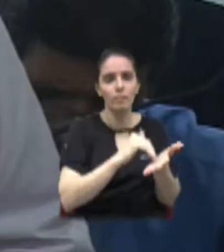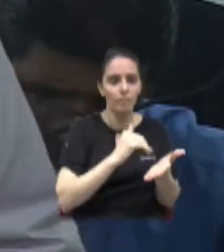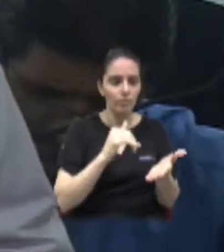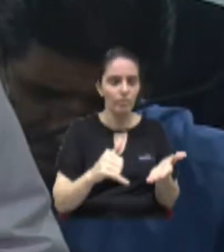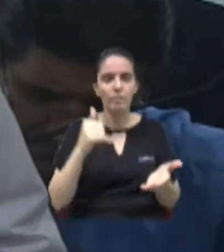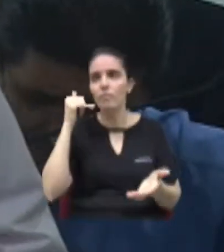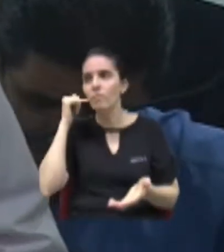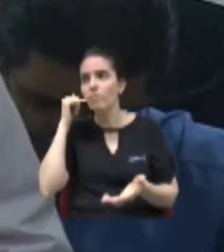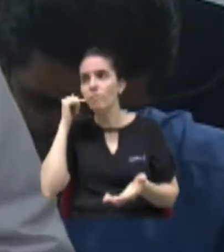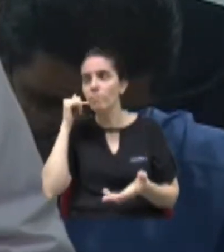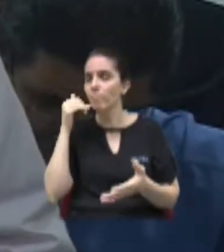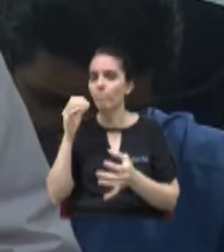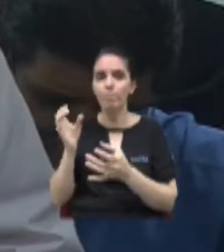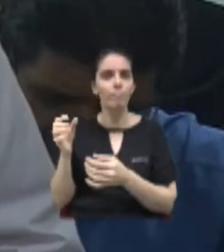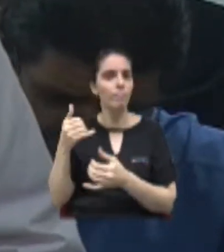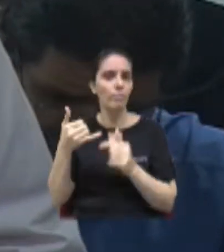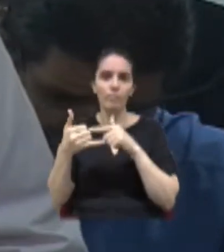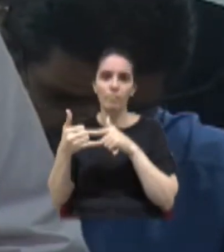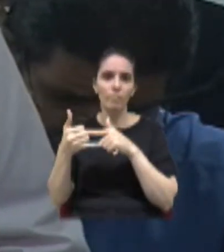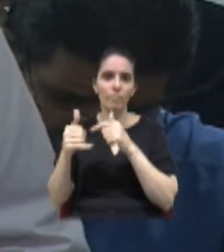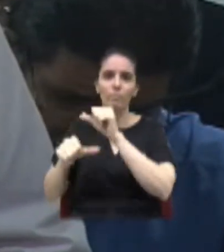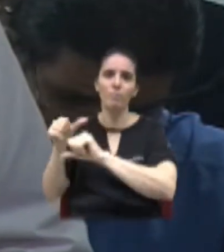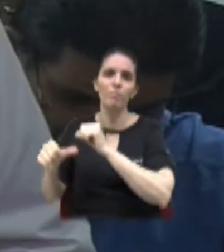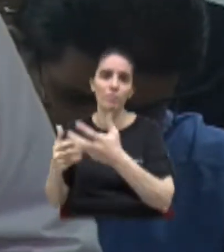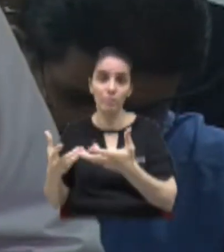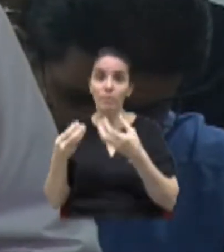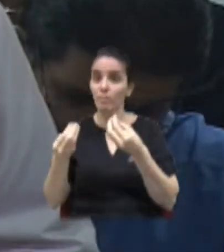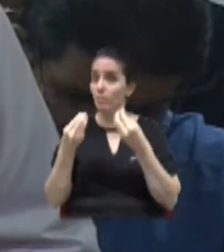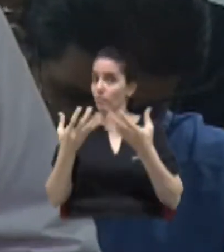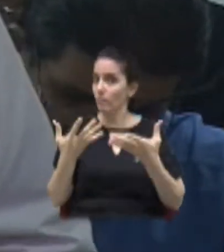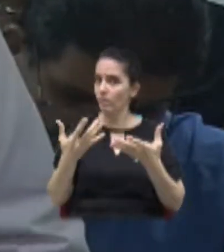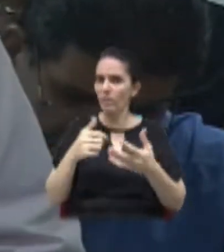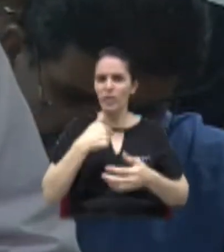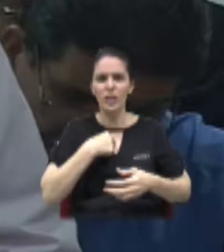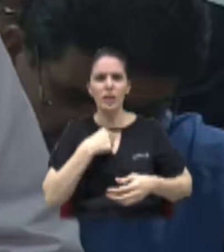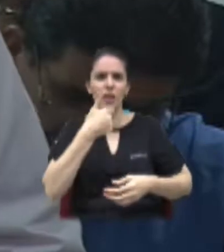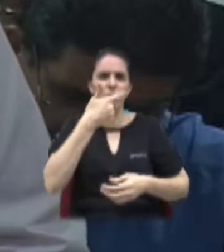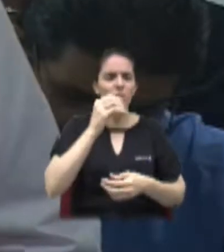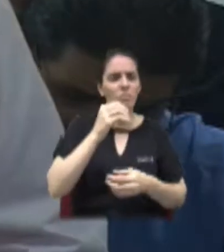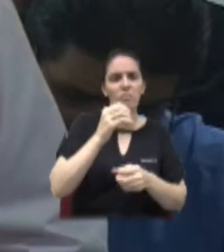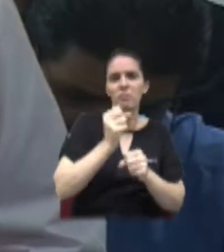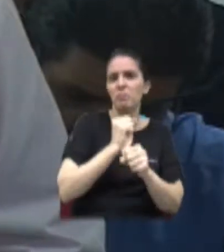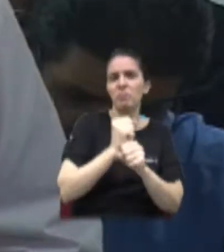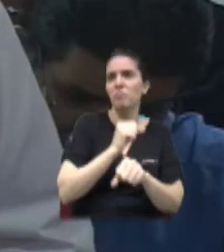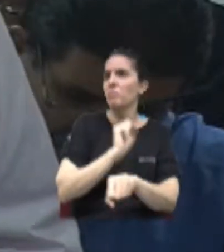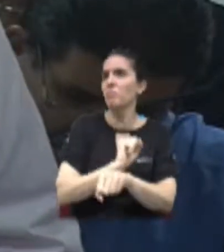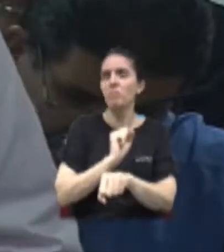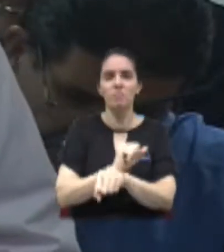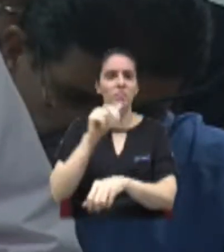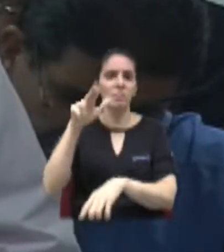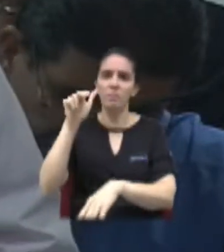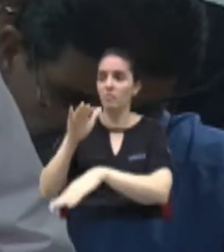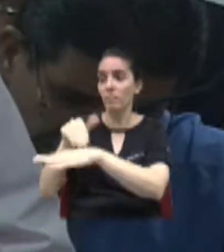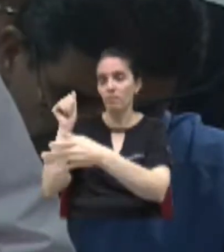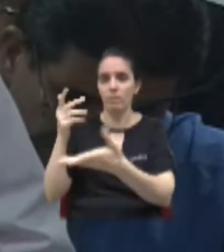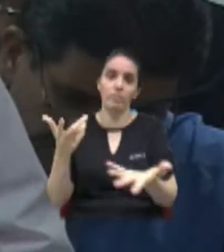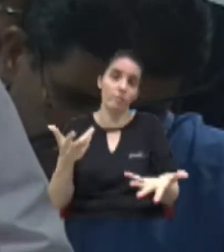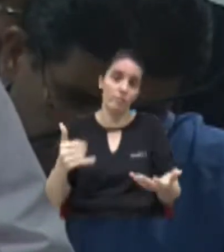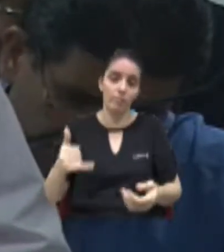nunca fui chamado. Então, deixar um apelo aí para quem tiver inscrição municipal, até procurar a